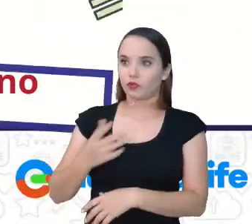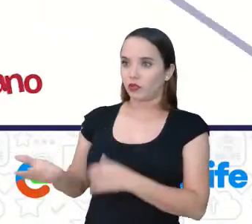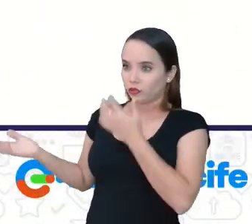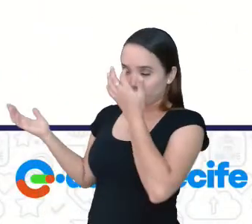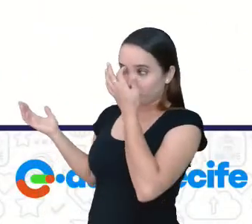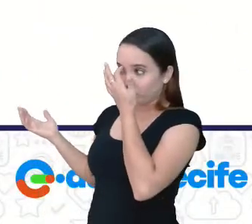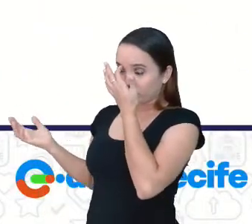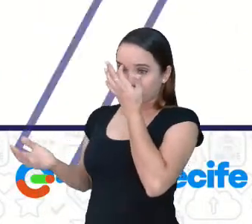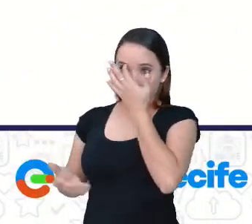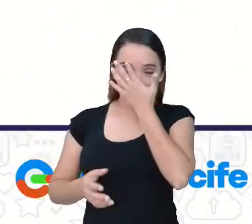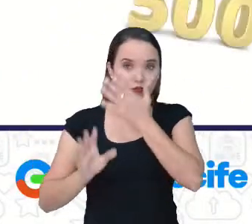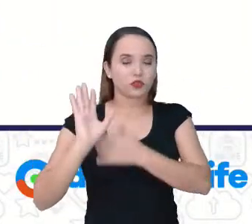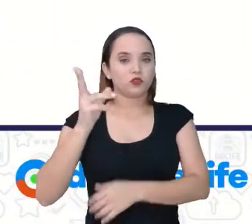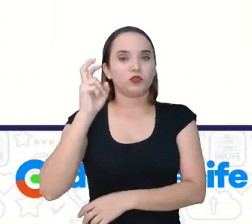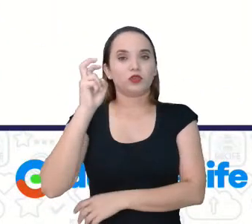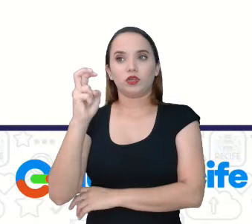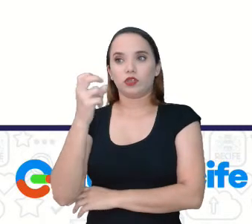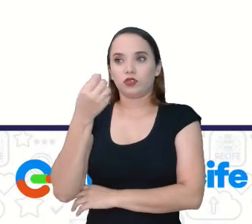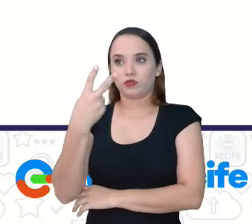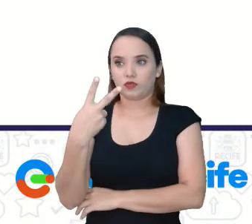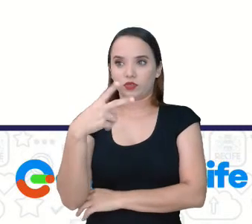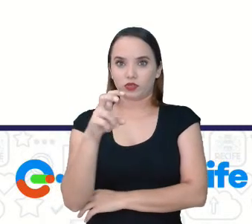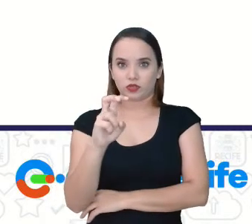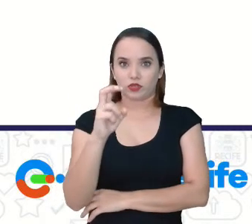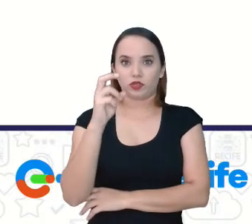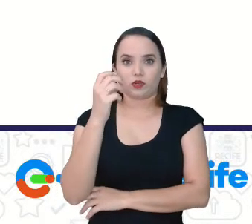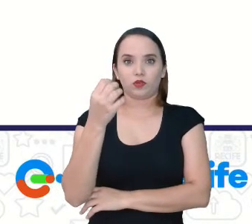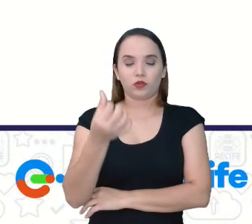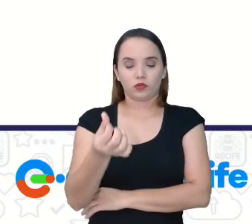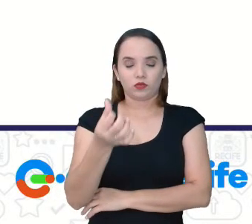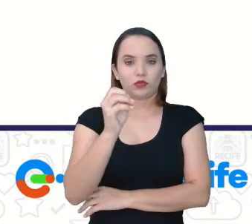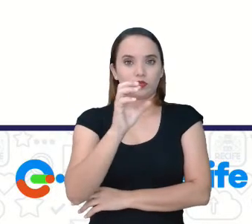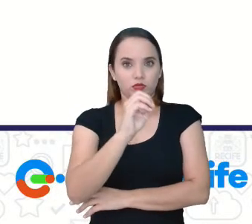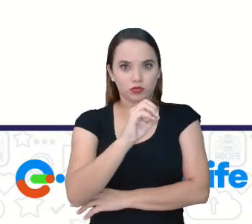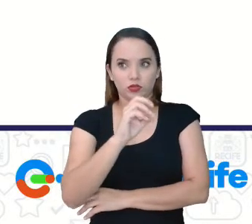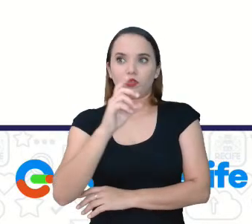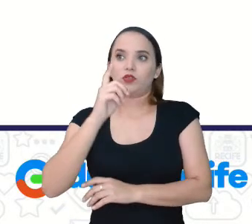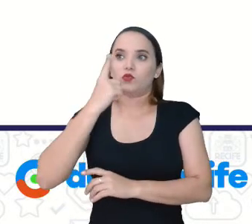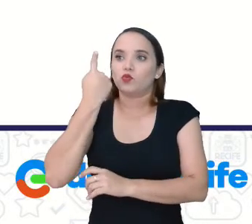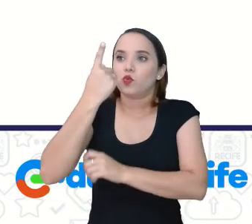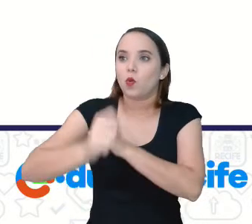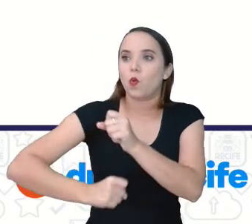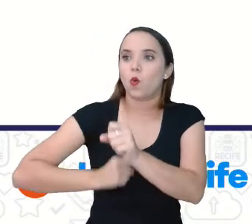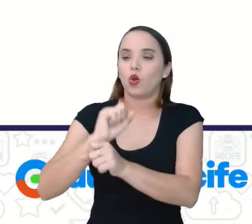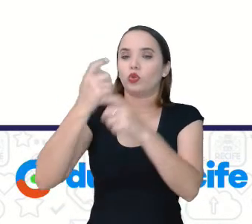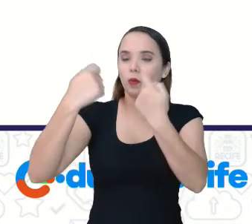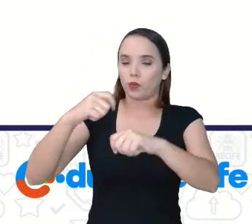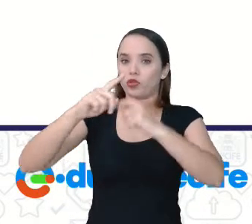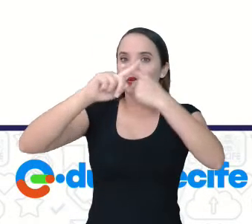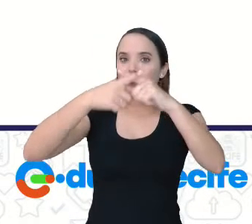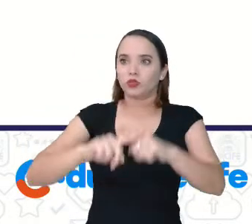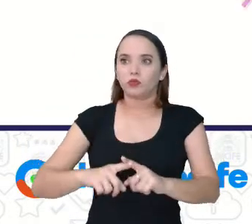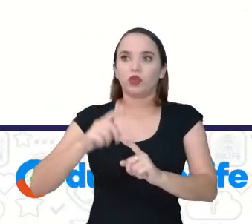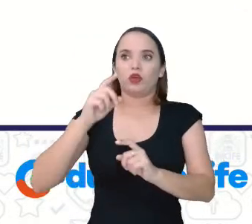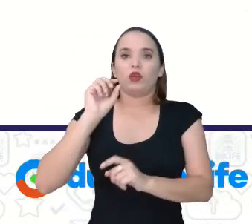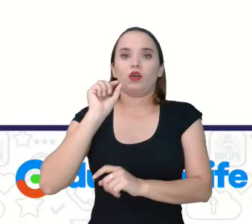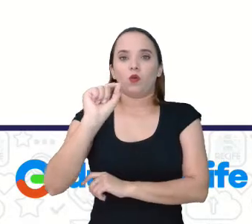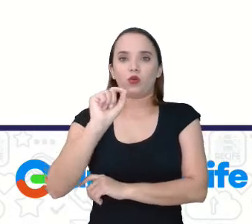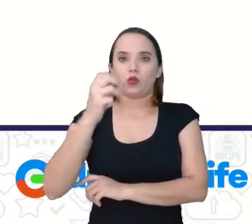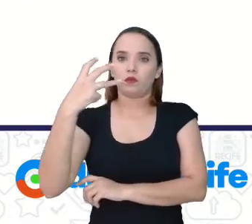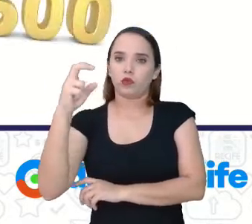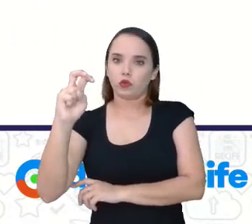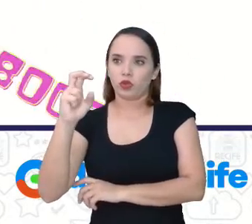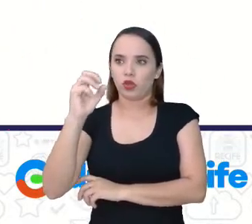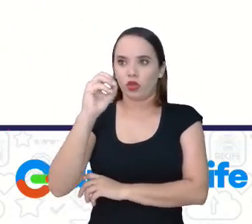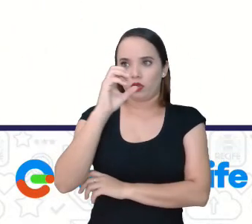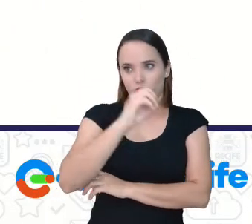né, 525.600 minutos em um ano, preciso multiplicar esse valor aí por